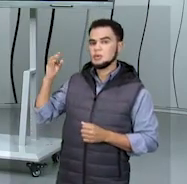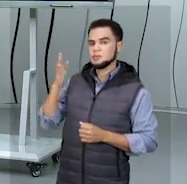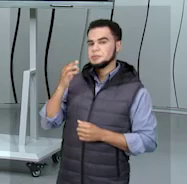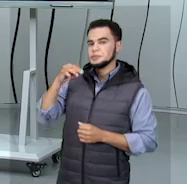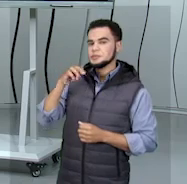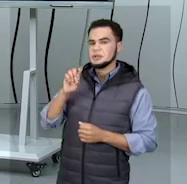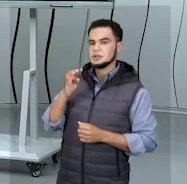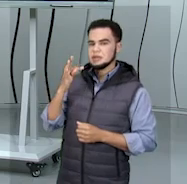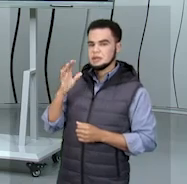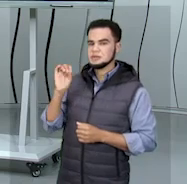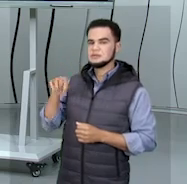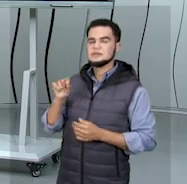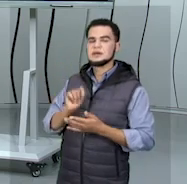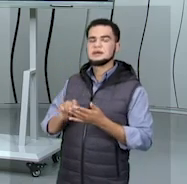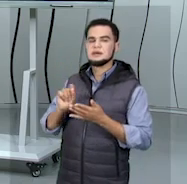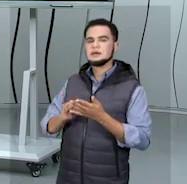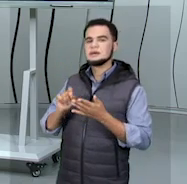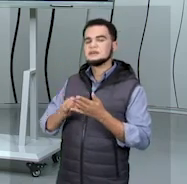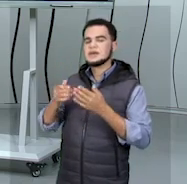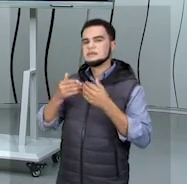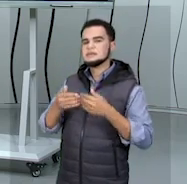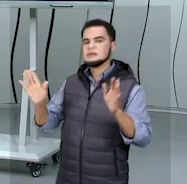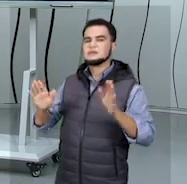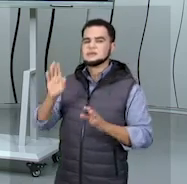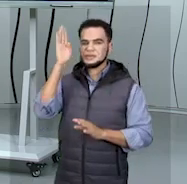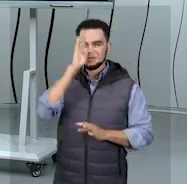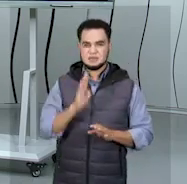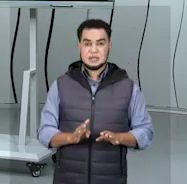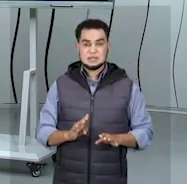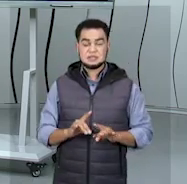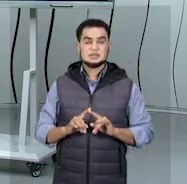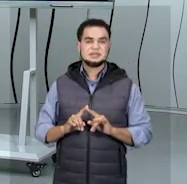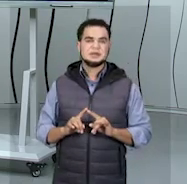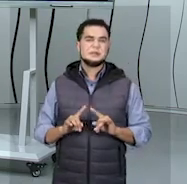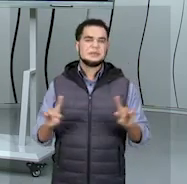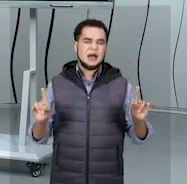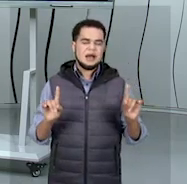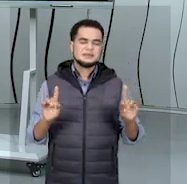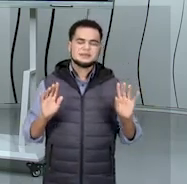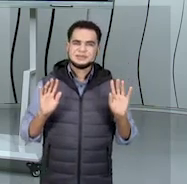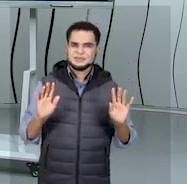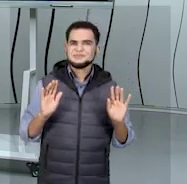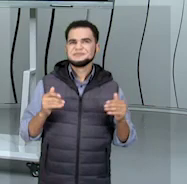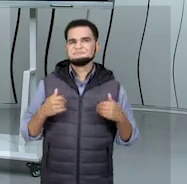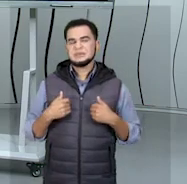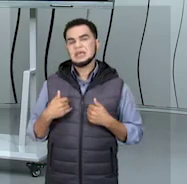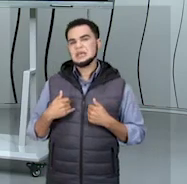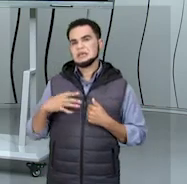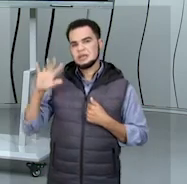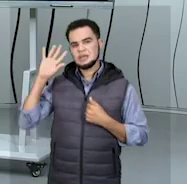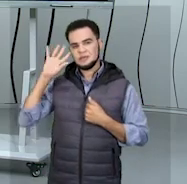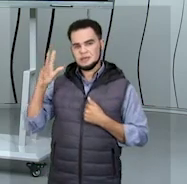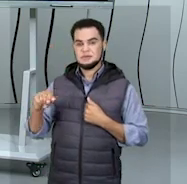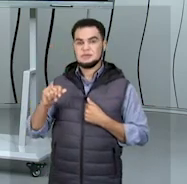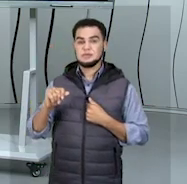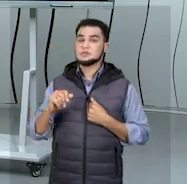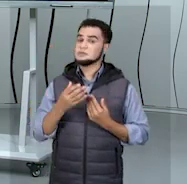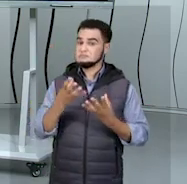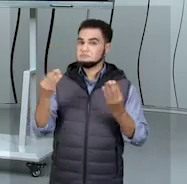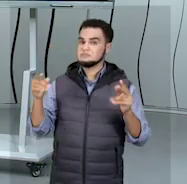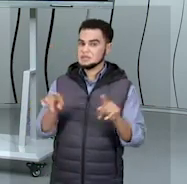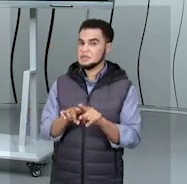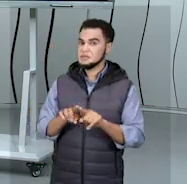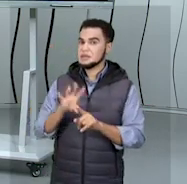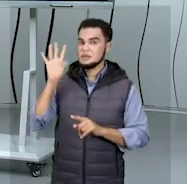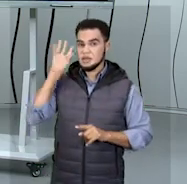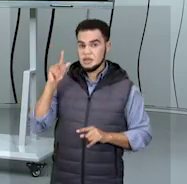do naturalismo no Brasil, mas a obra que eu considero e que muitos críticos literários aí consideram